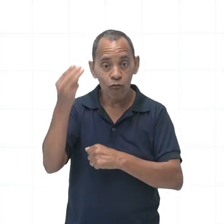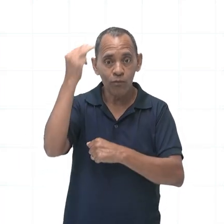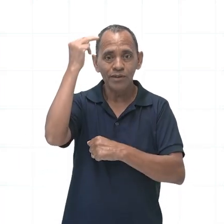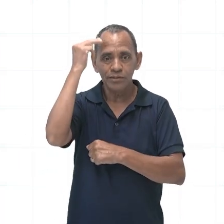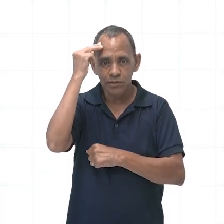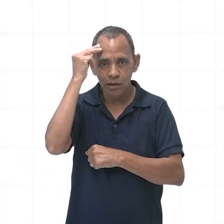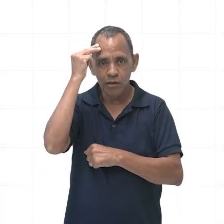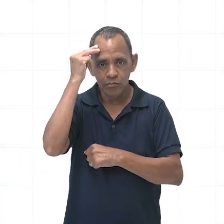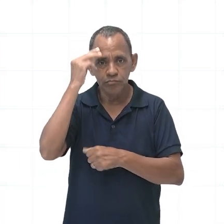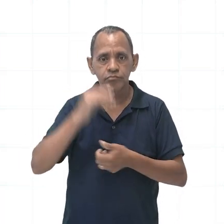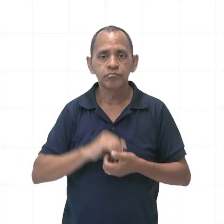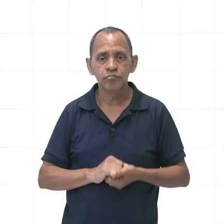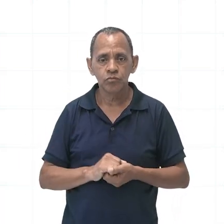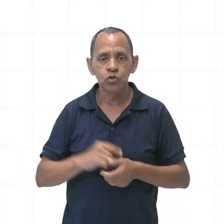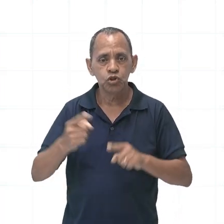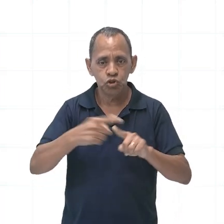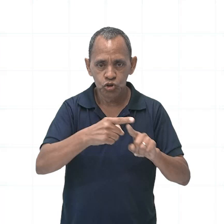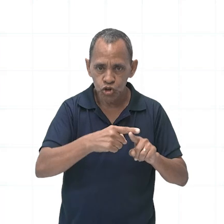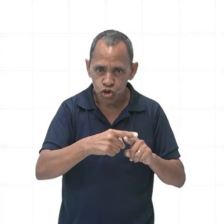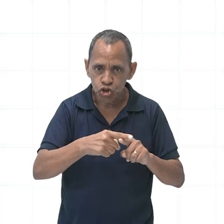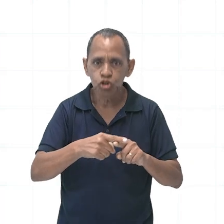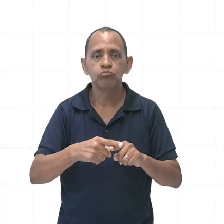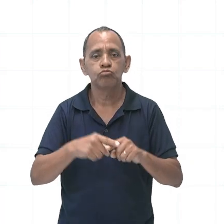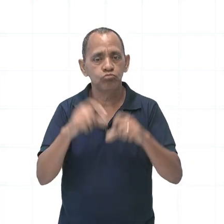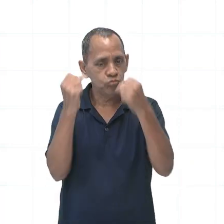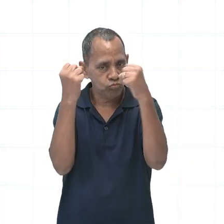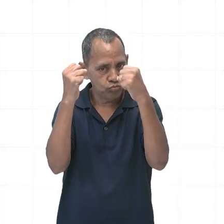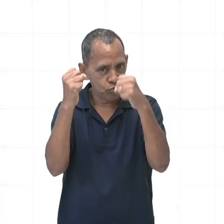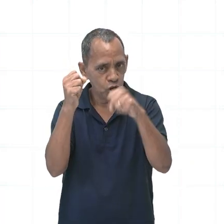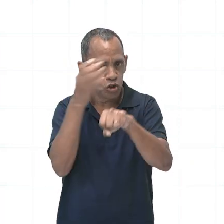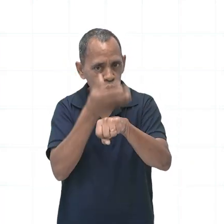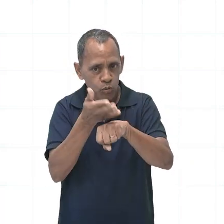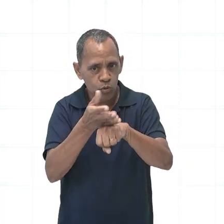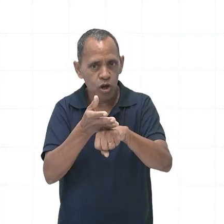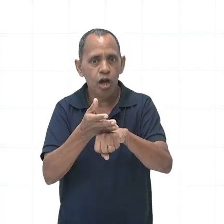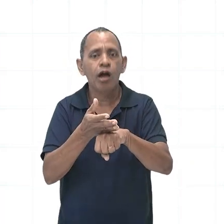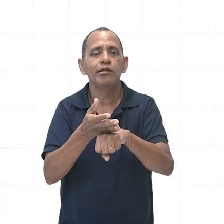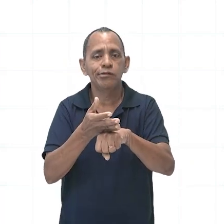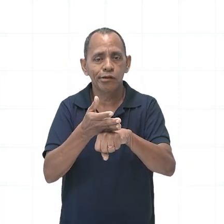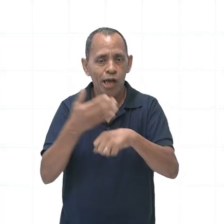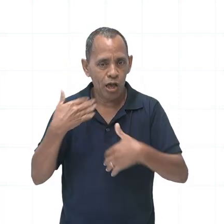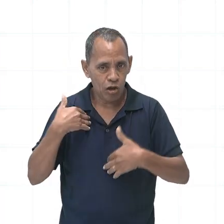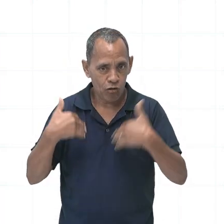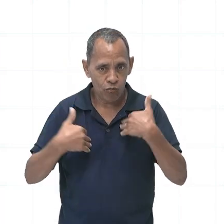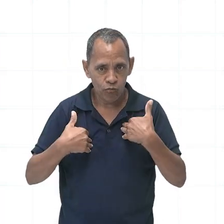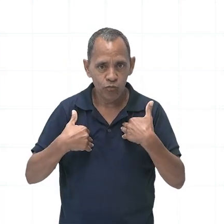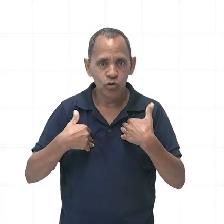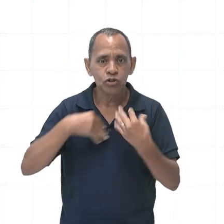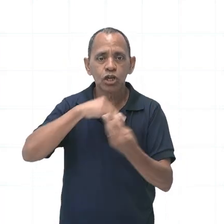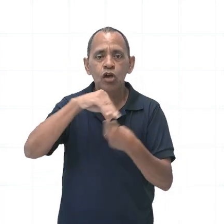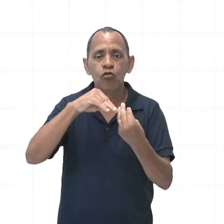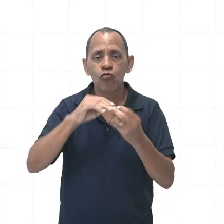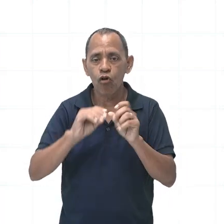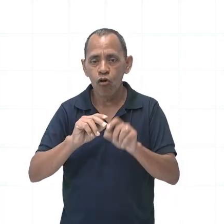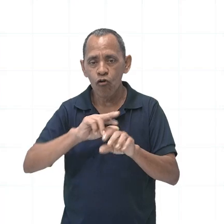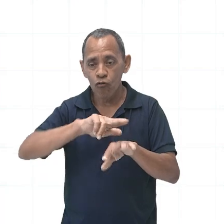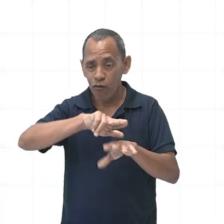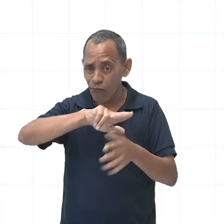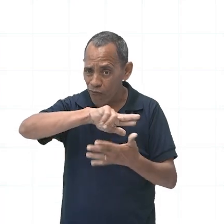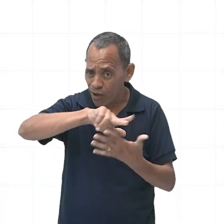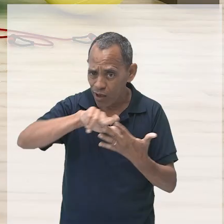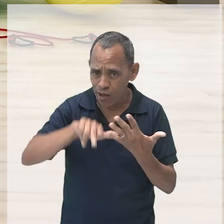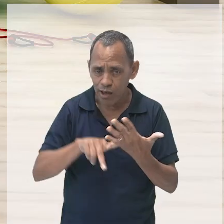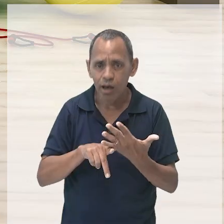ela é um tipo de ginástica de condicionamento físico que vai envolver ali diversos movimentos, né, uma variedade